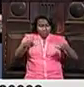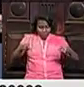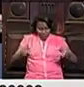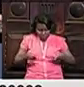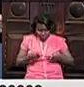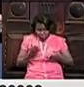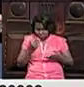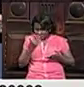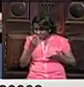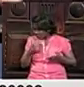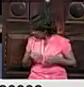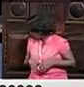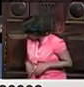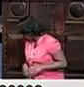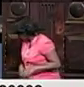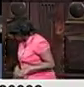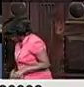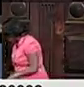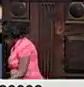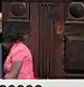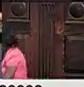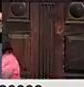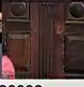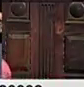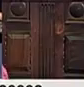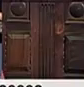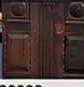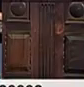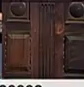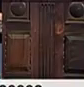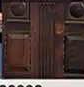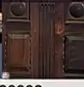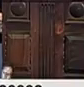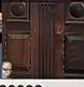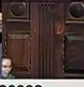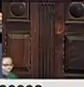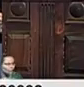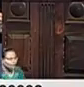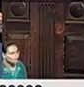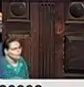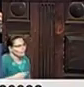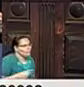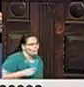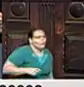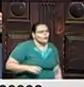comida, tendo no seu entorno muitos famintos.